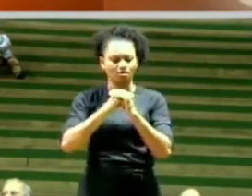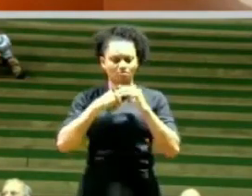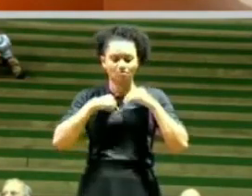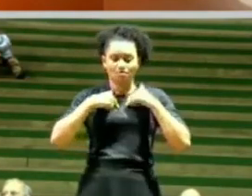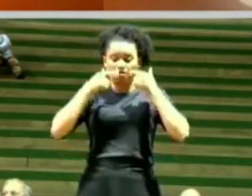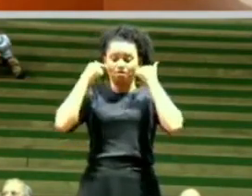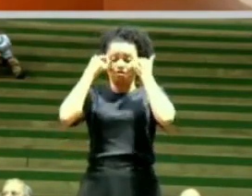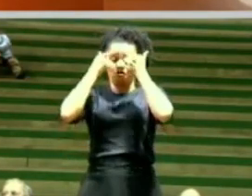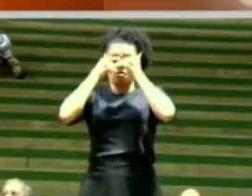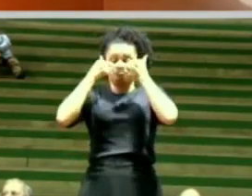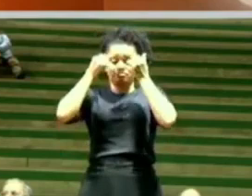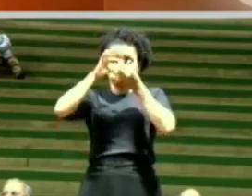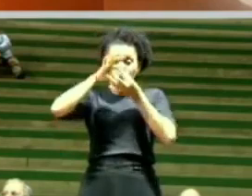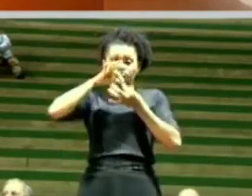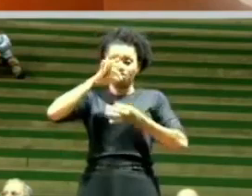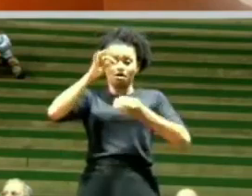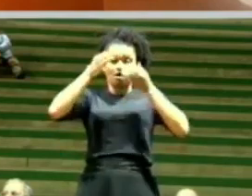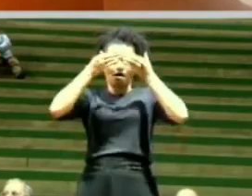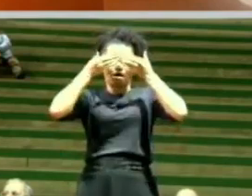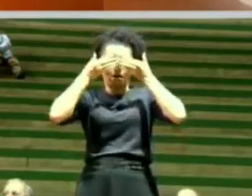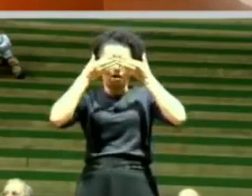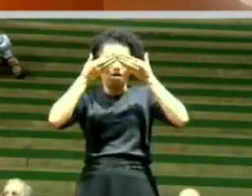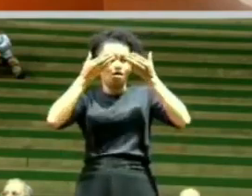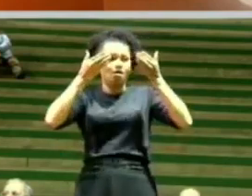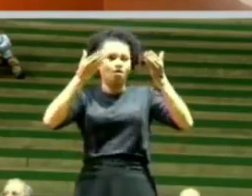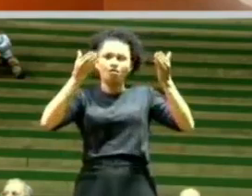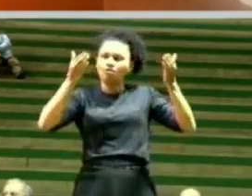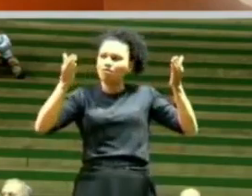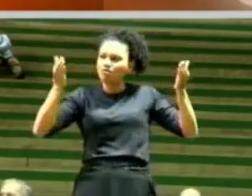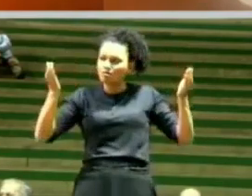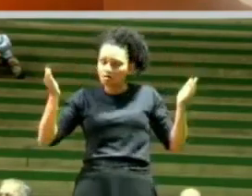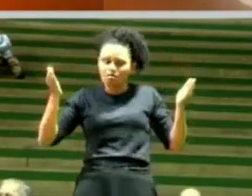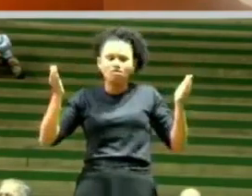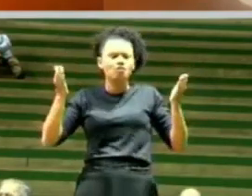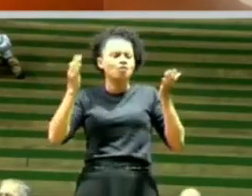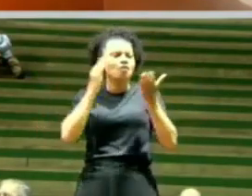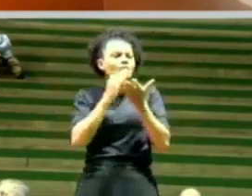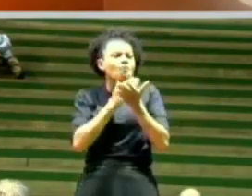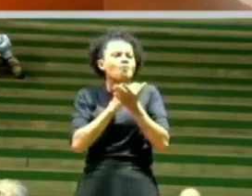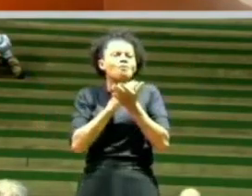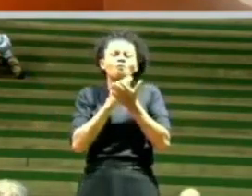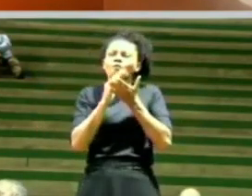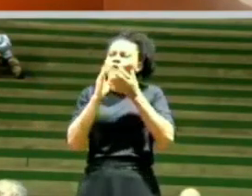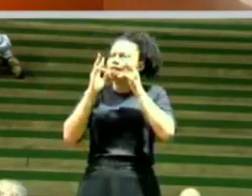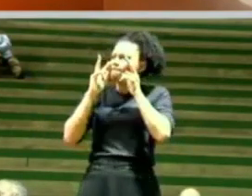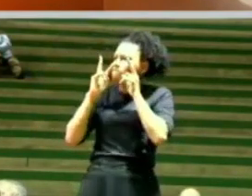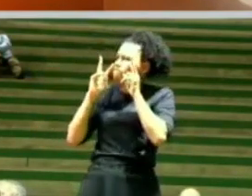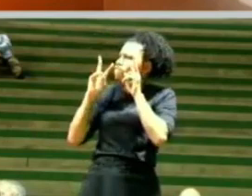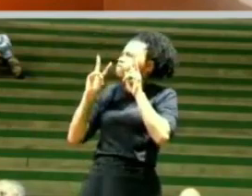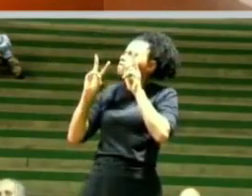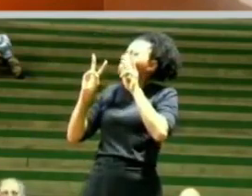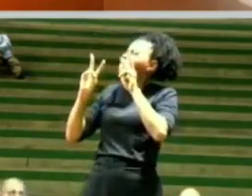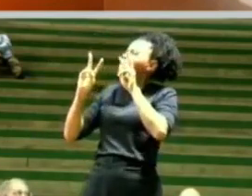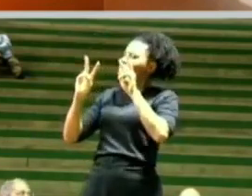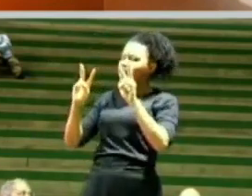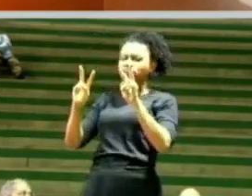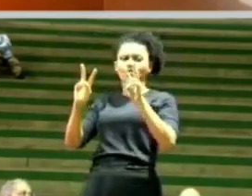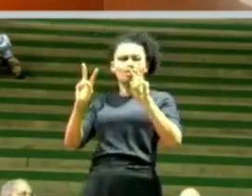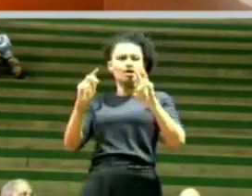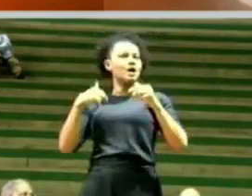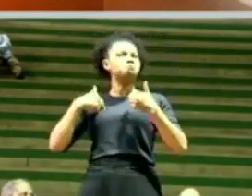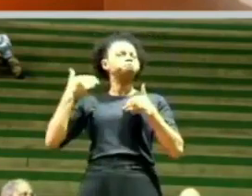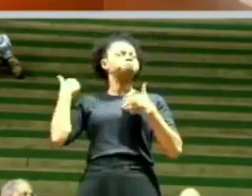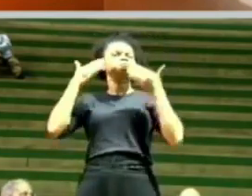seus olhos espirituais abertos, ele começa a ver O que ele não